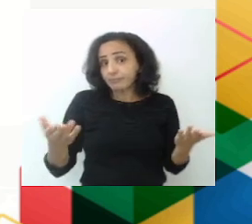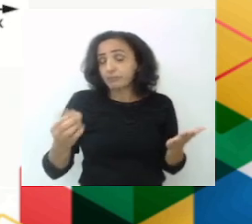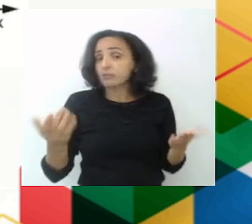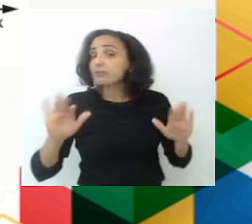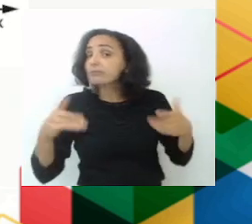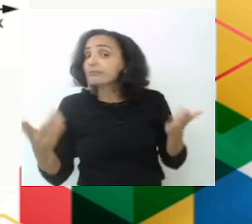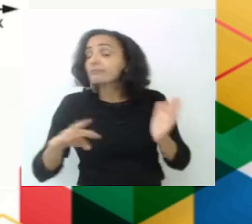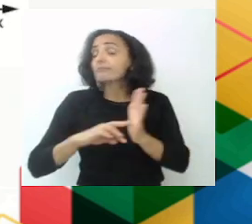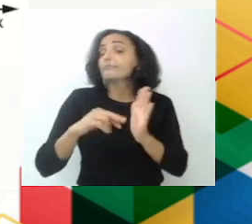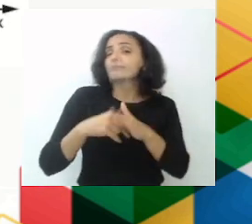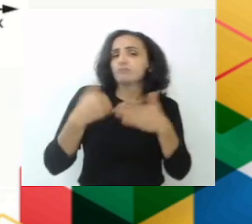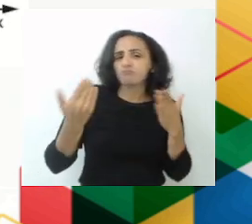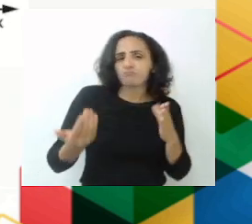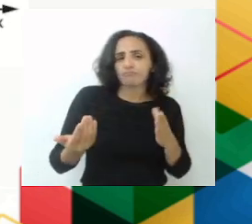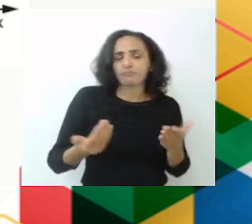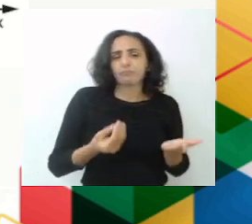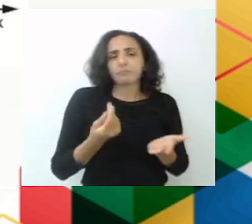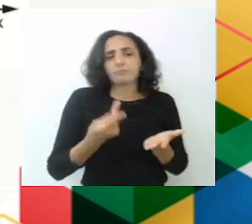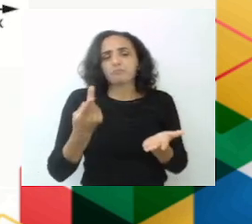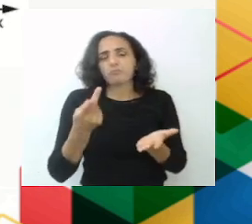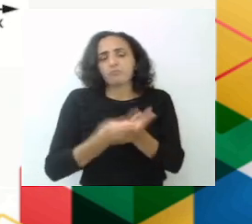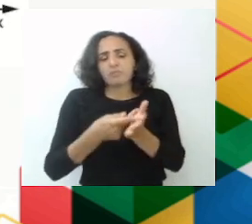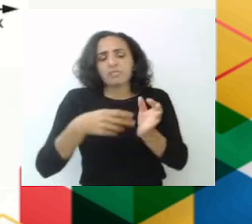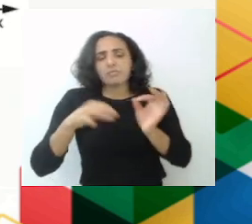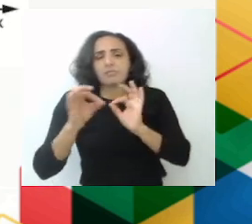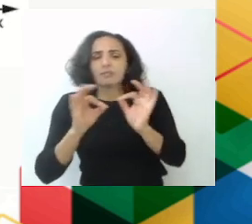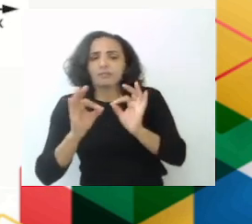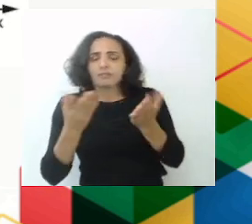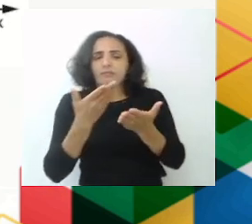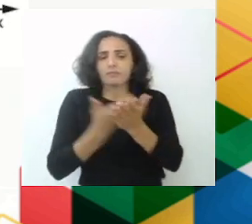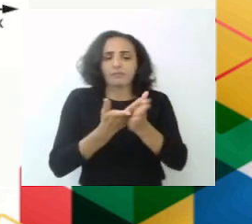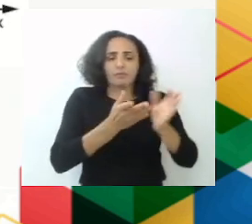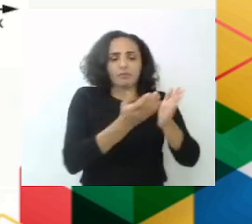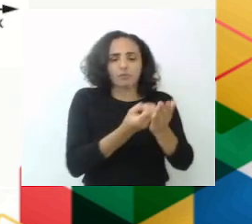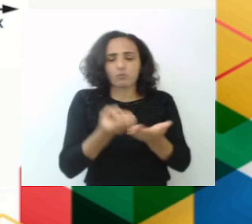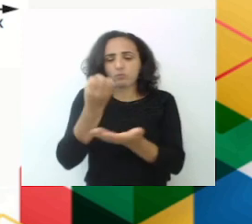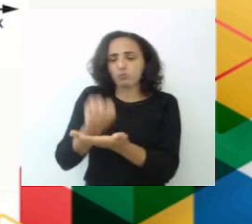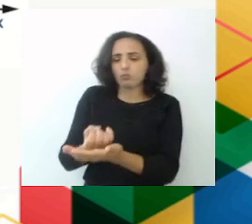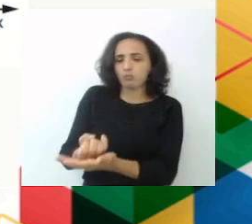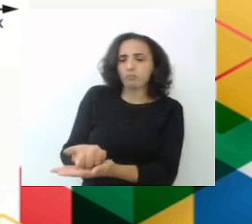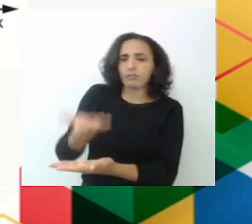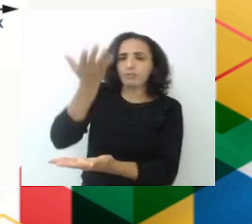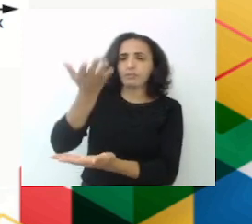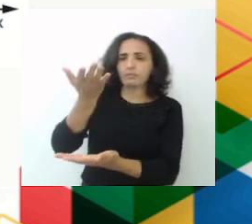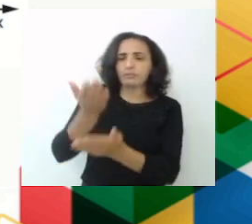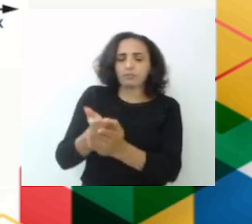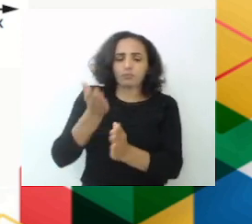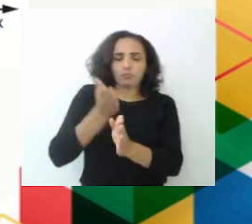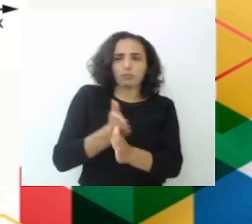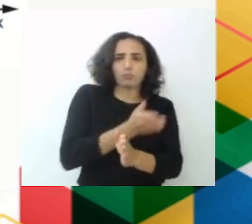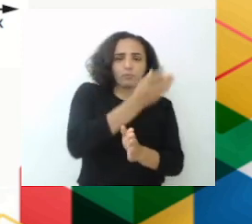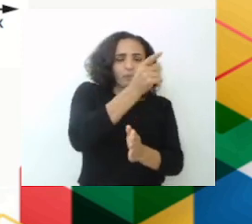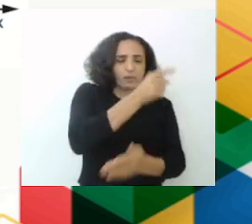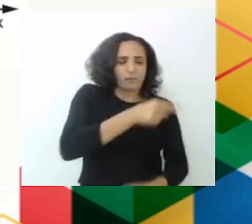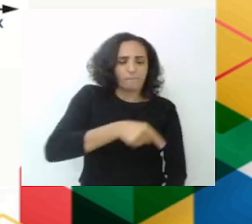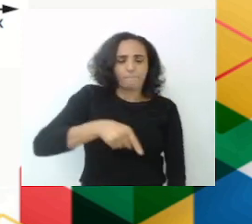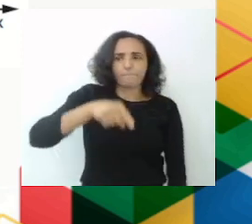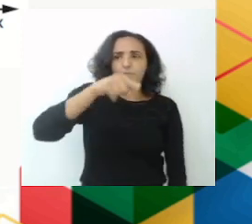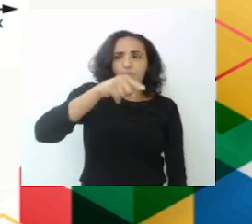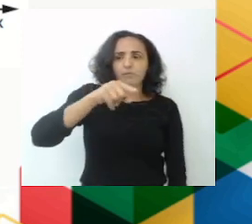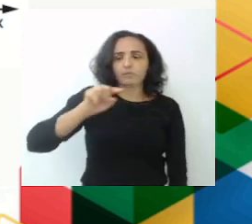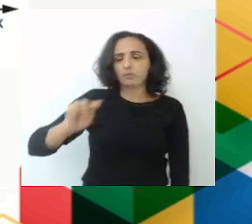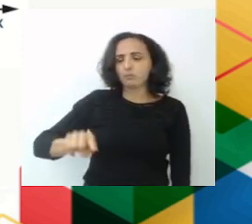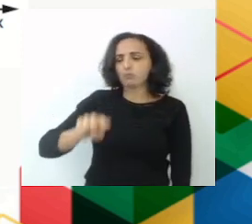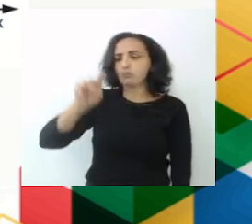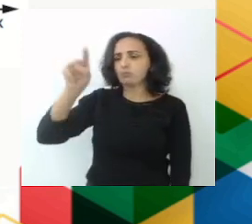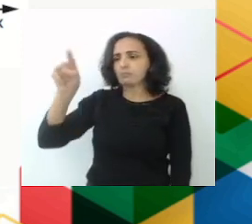porquê. Quem vai definir a concavidade da parábola, se ela está para cima, como no primeiro caso, ou se ela está para baixo,